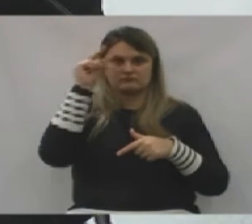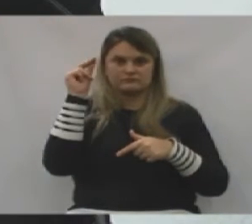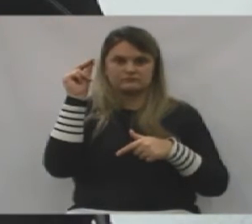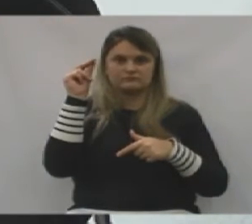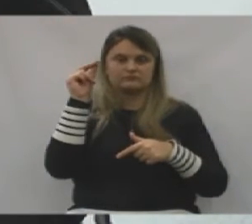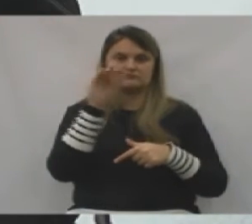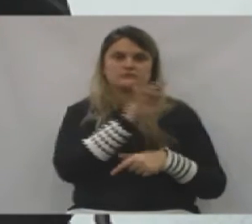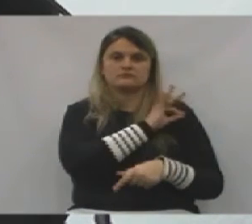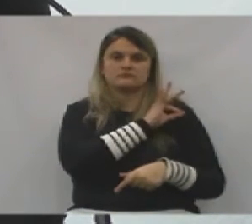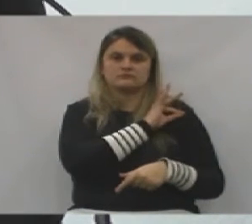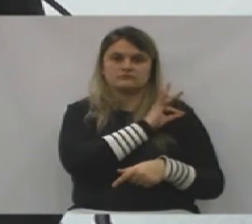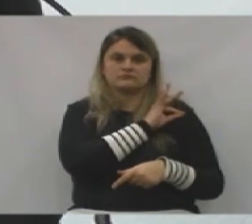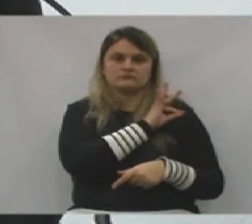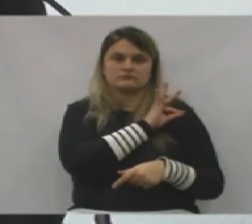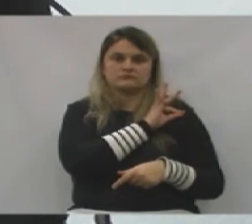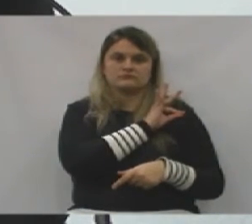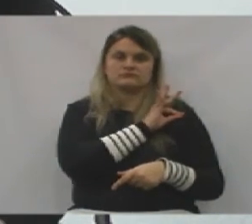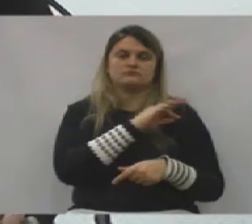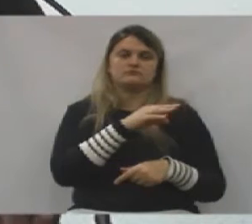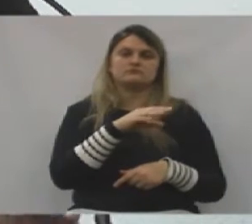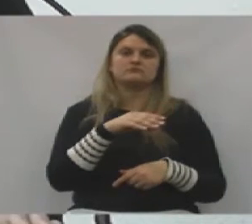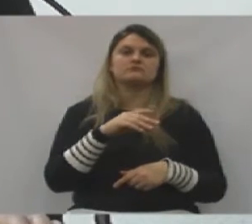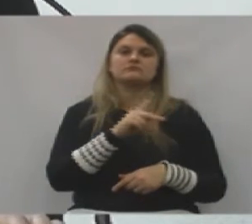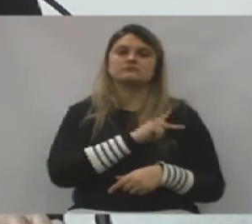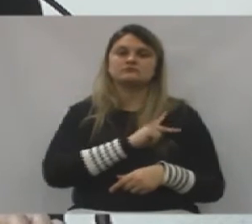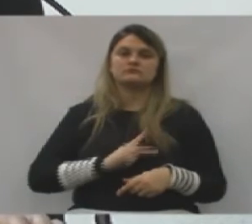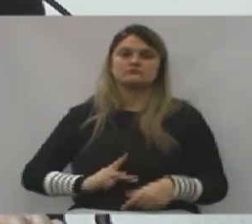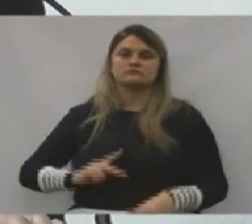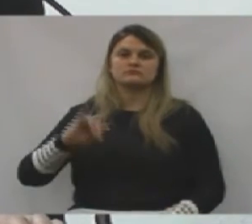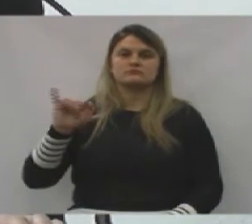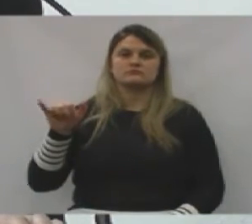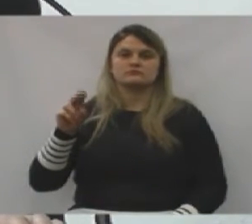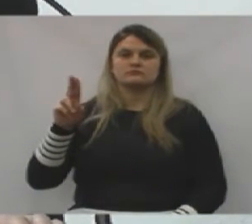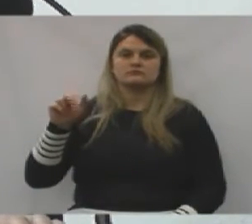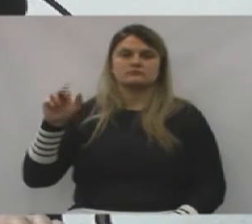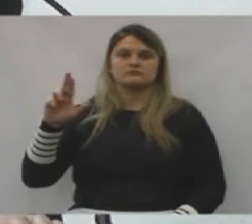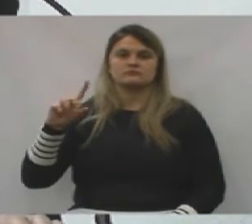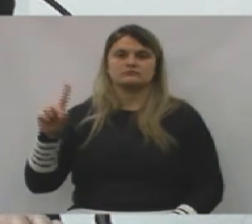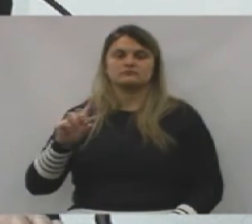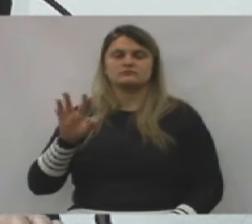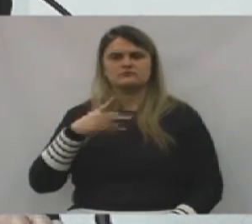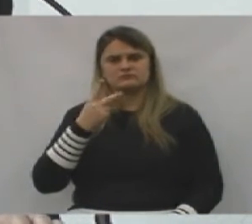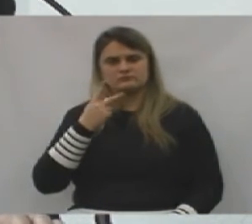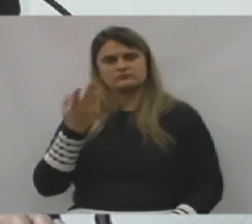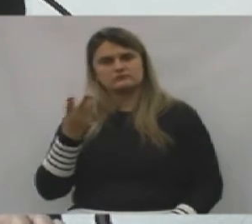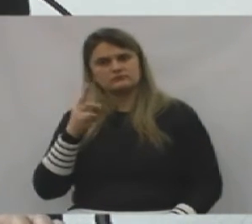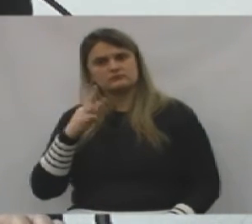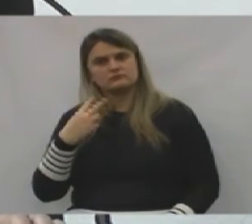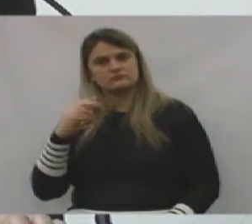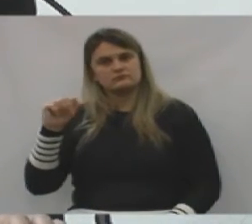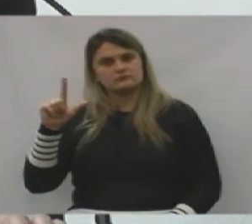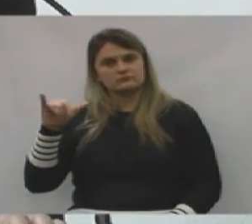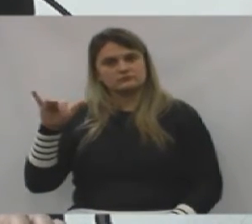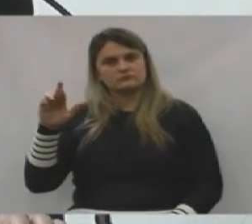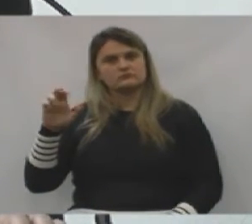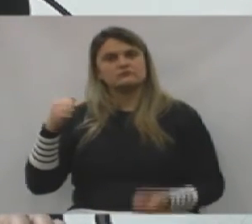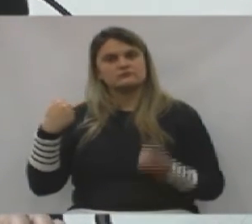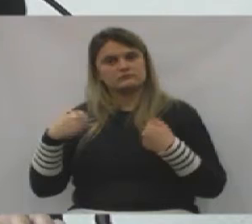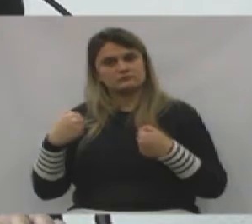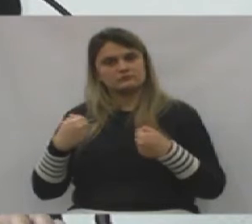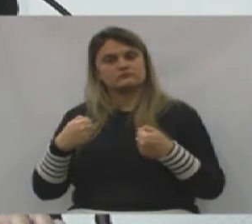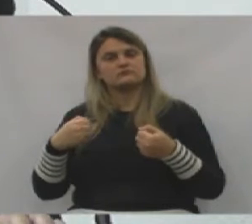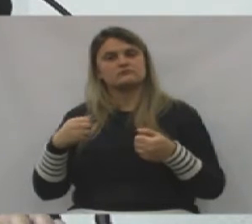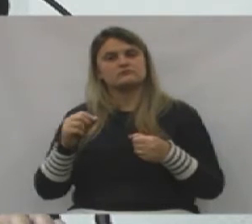o presidente da Cansul, o Juarez, falou: Almires, nós temos que fazer alguma coisa, temos que ativar a